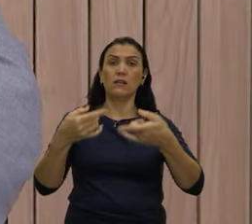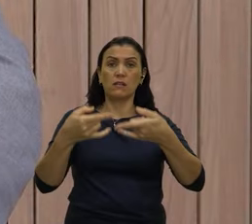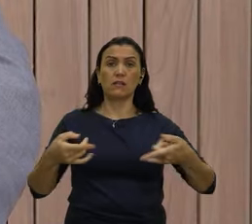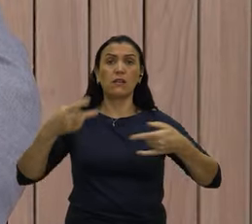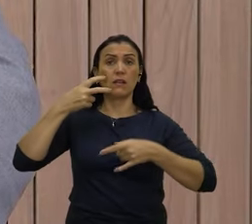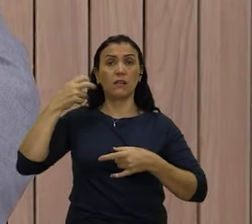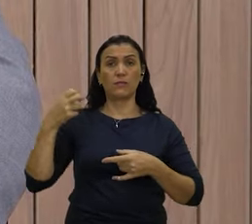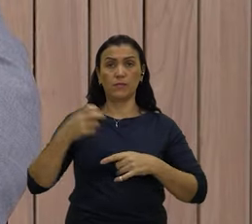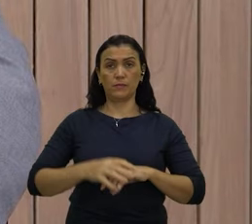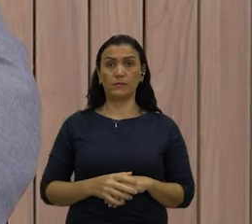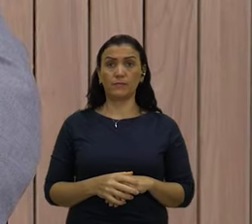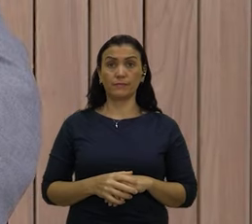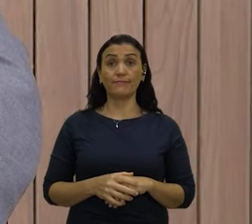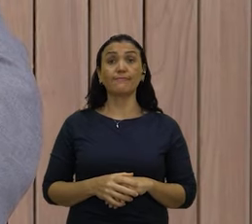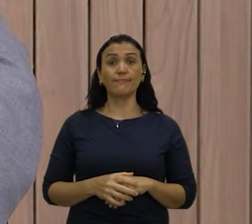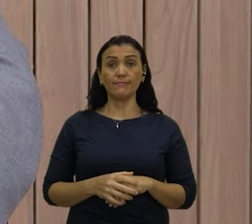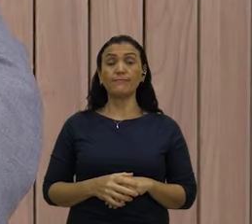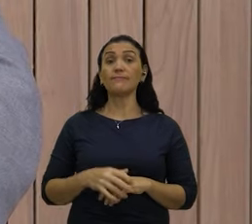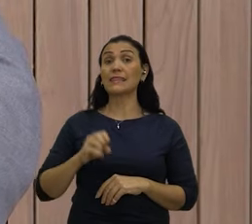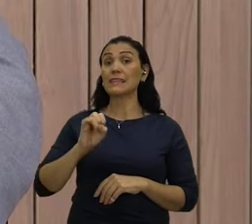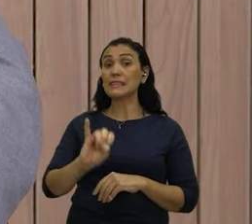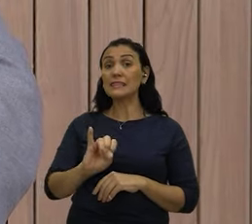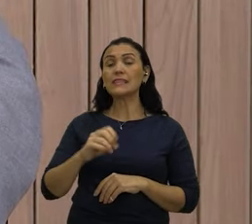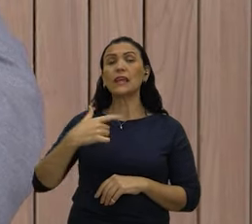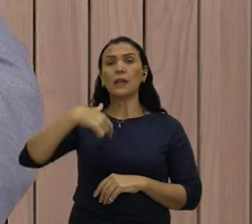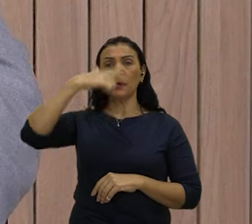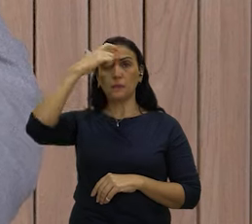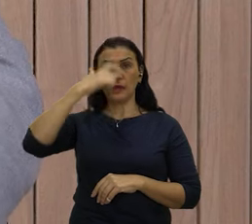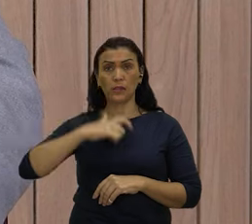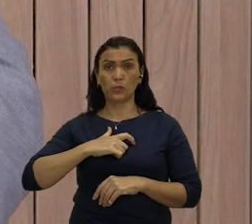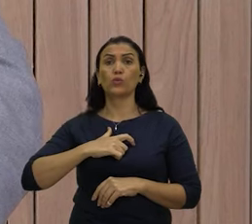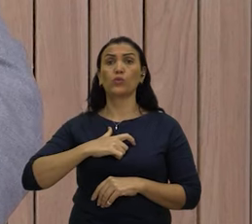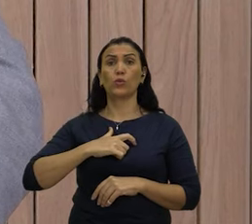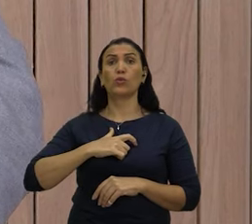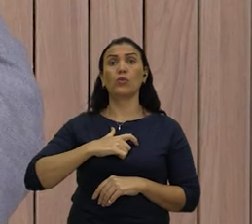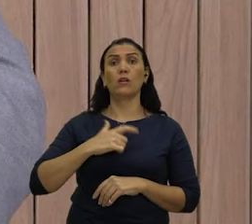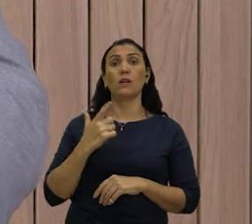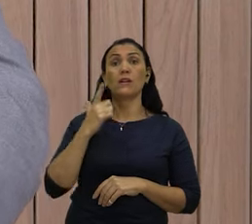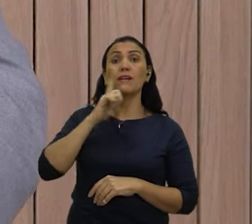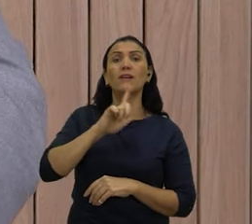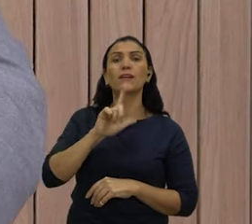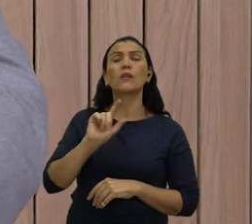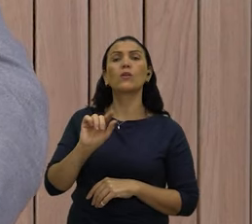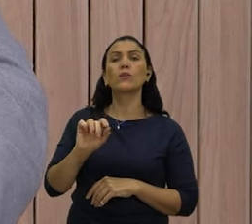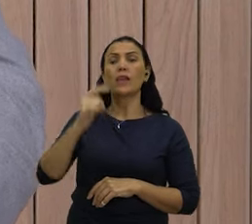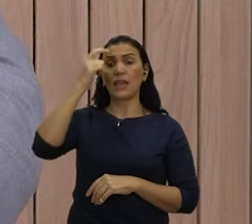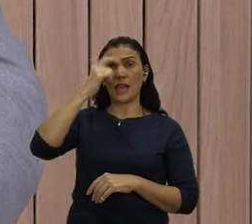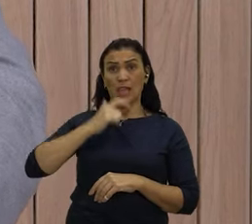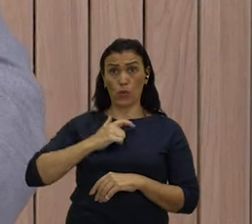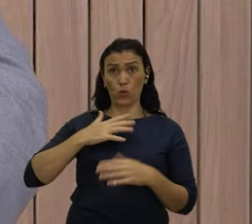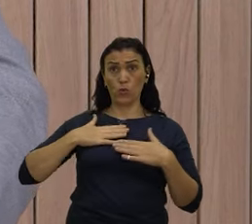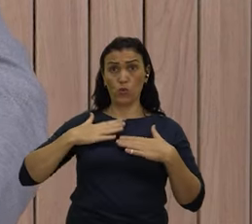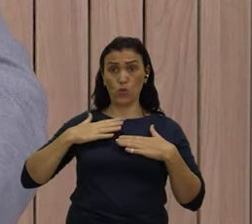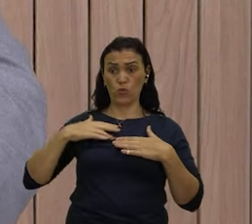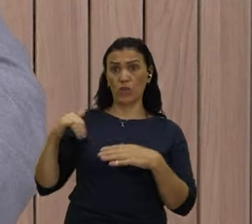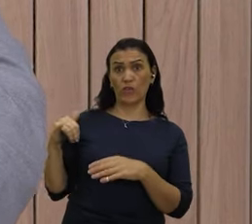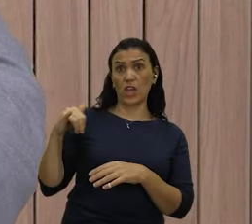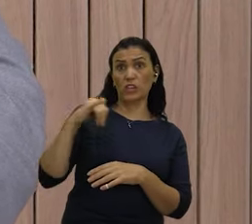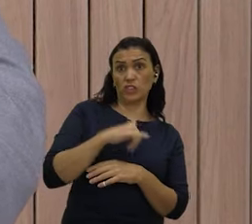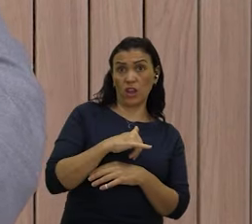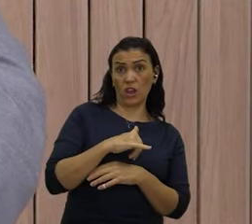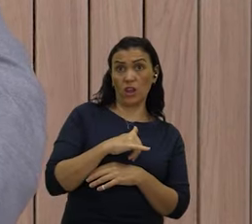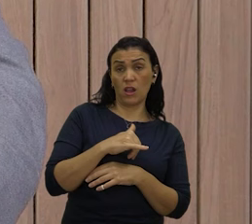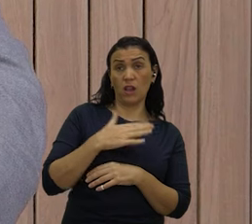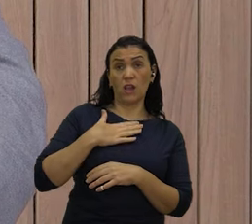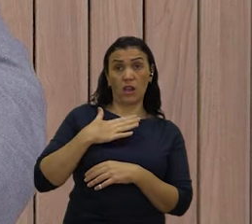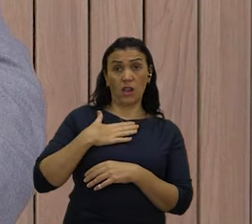porque quem realmente se beneficia com a conexão não é o consumidor final, não é o